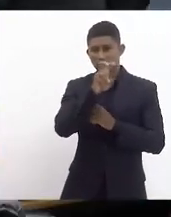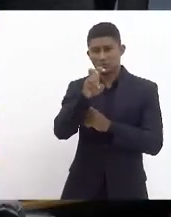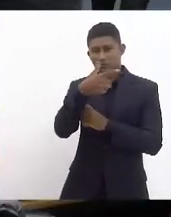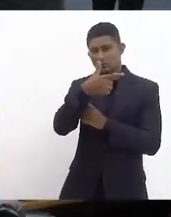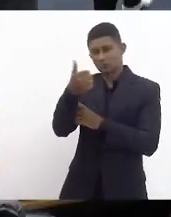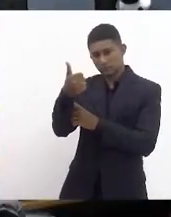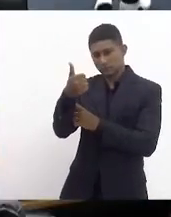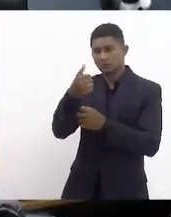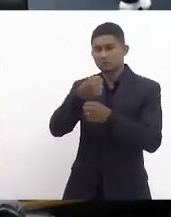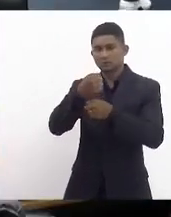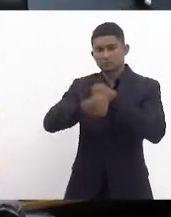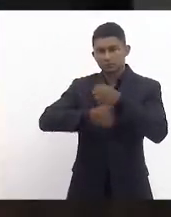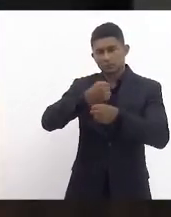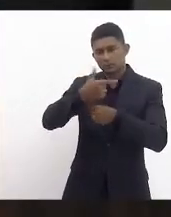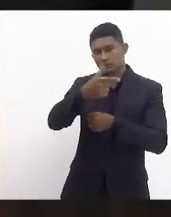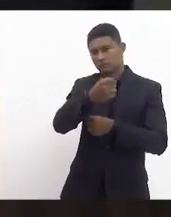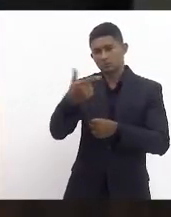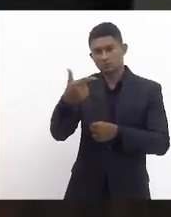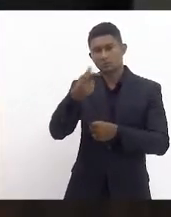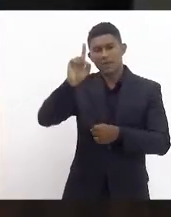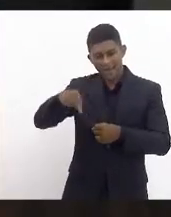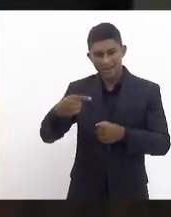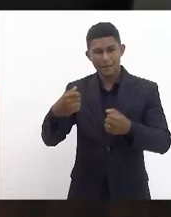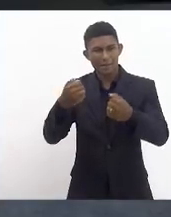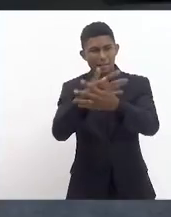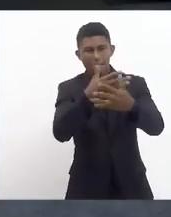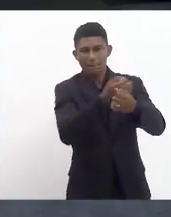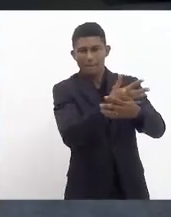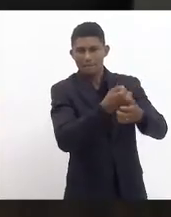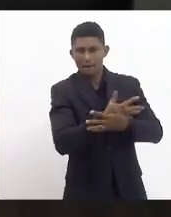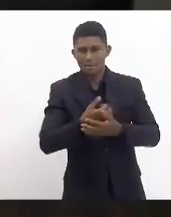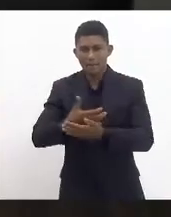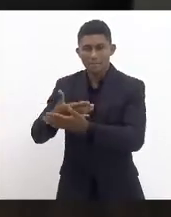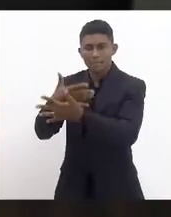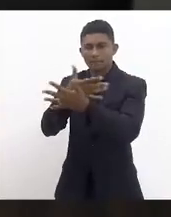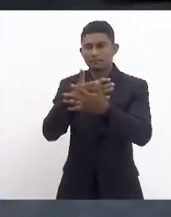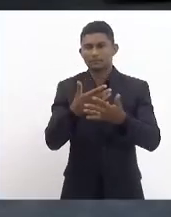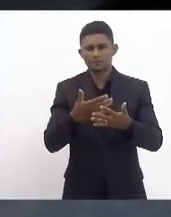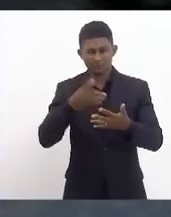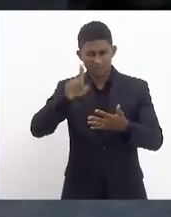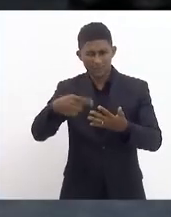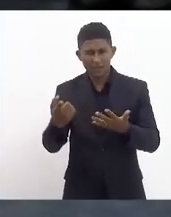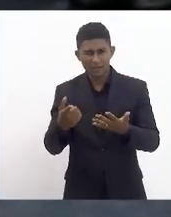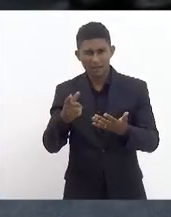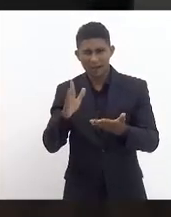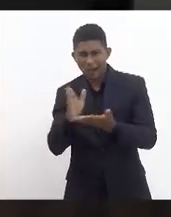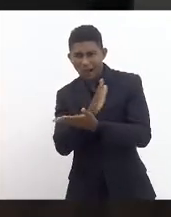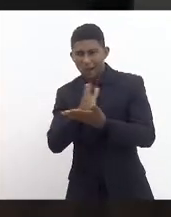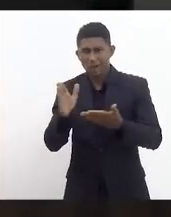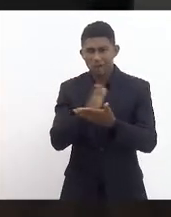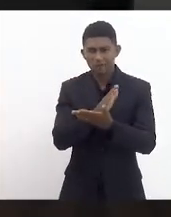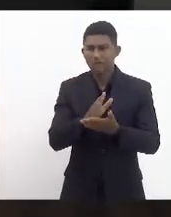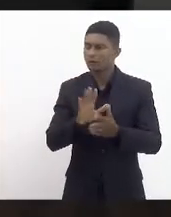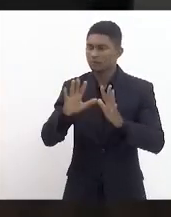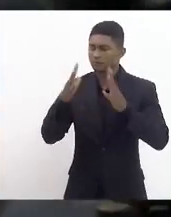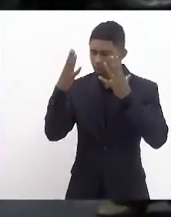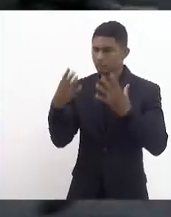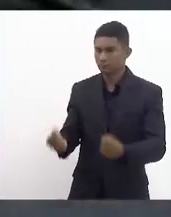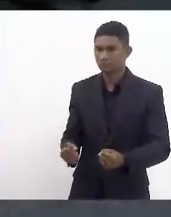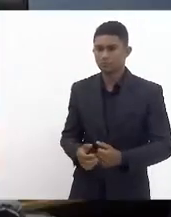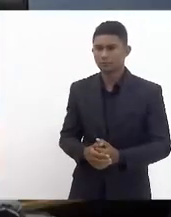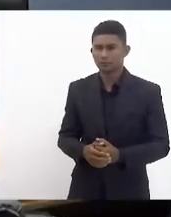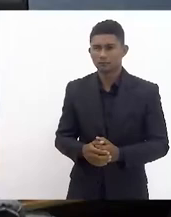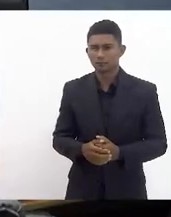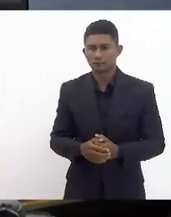5521 de 2022. Que trata dos municípios. Não está incluindo nenhum município, a informação. Não, é apenas para correção. Presidente do PL, pedido de Vossa Excelência. De forma.